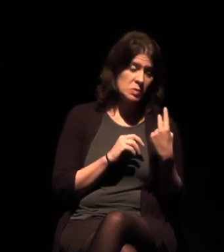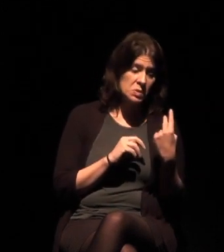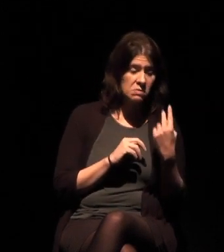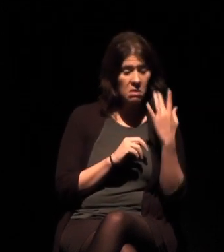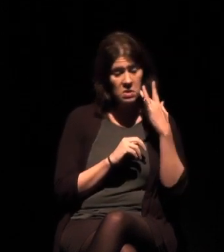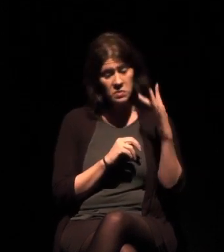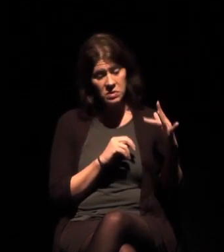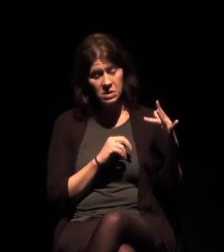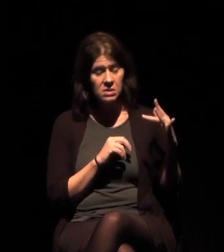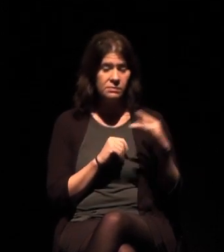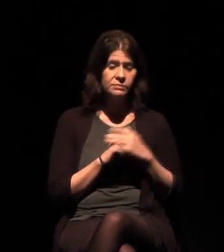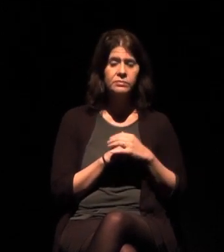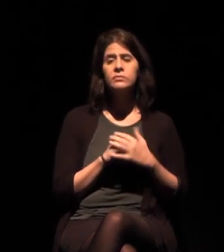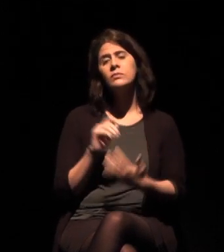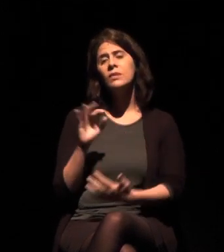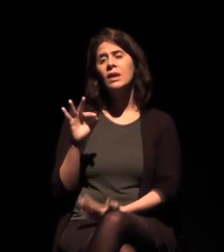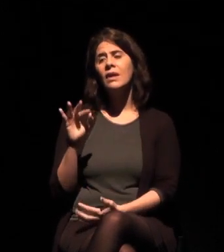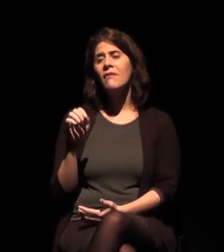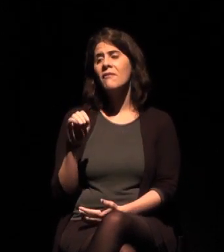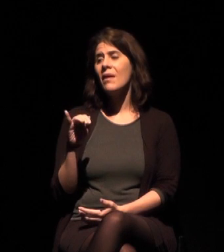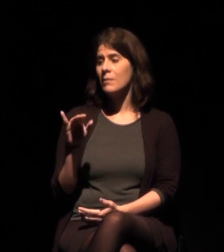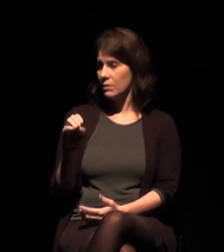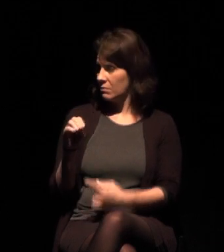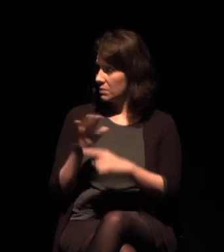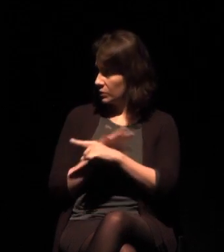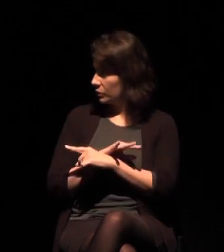mas o fábio é